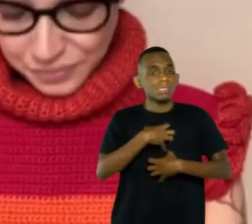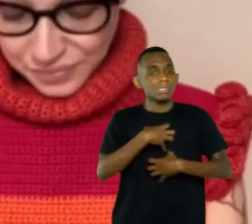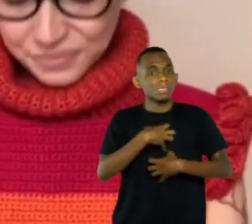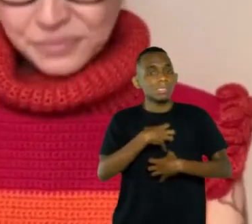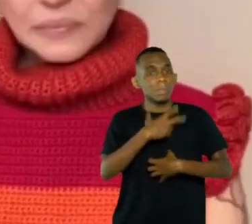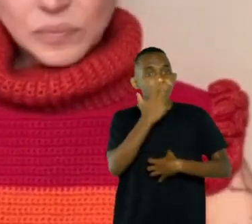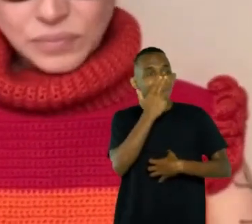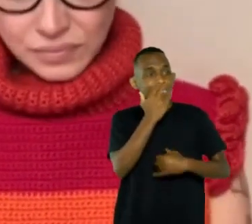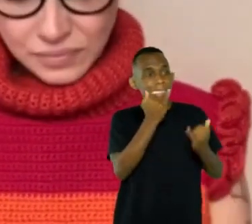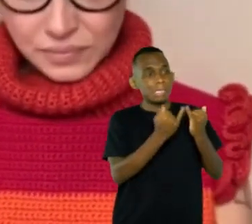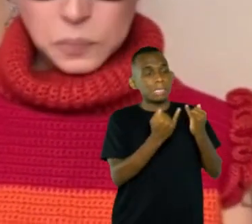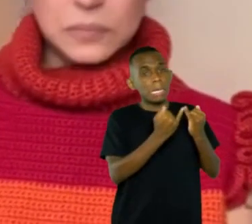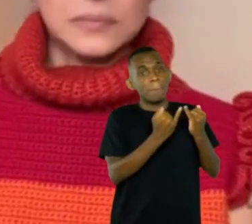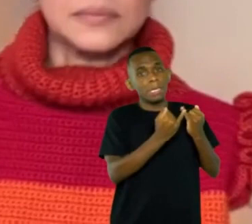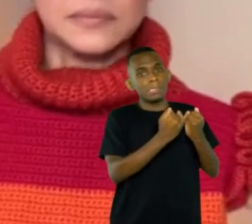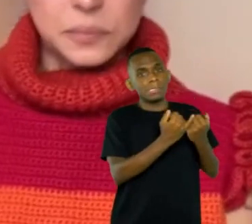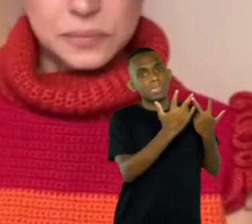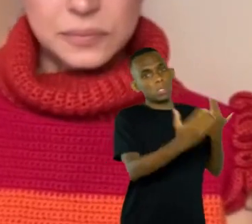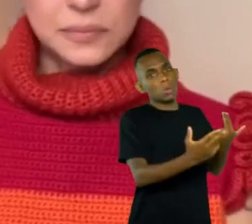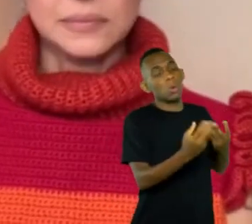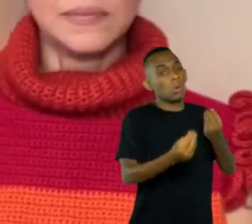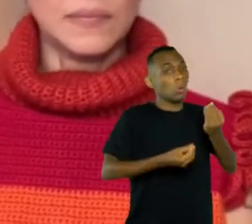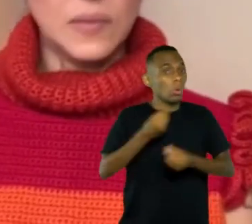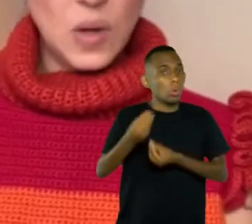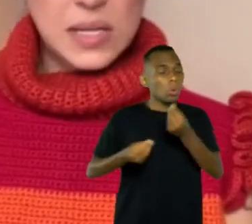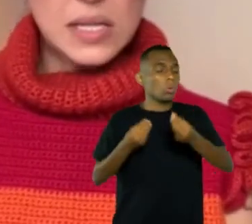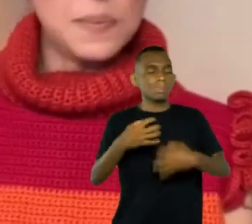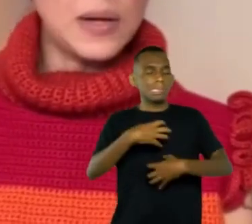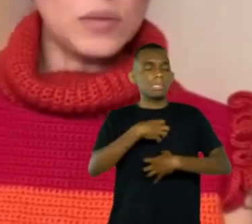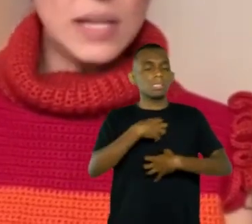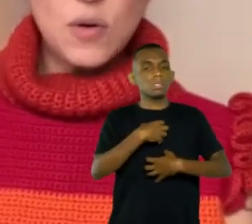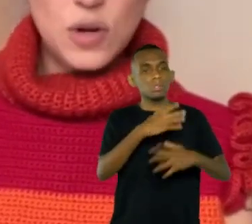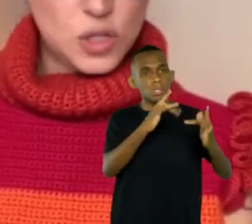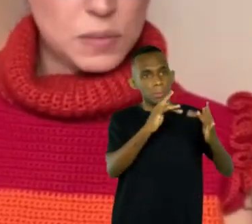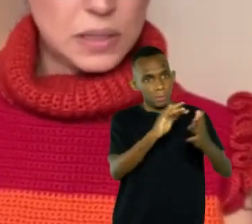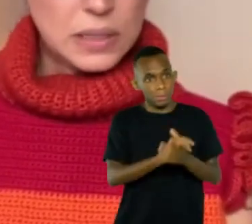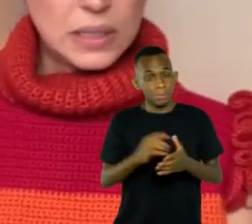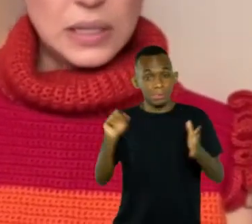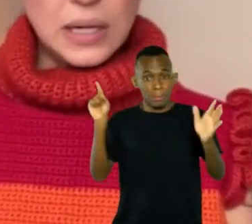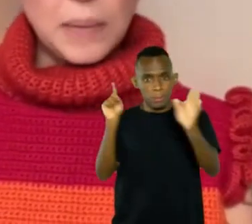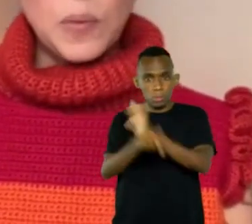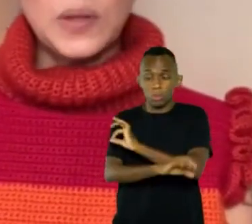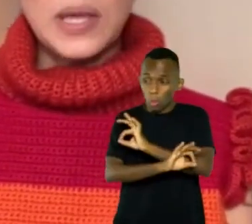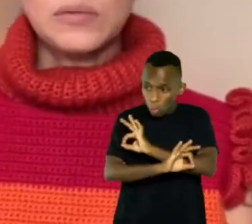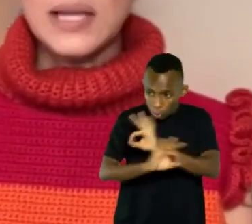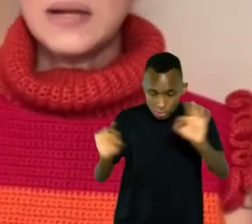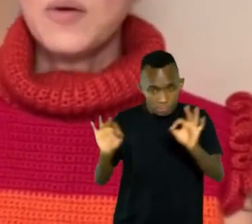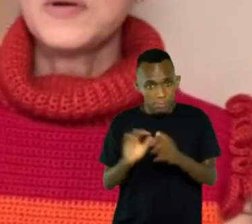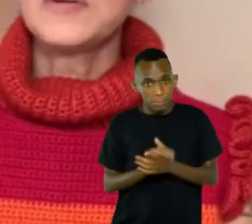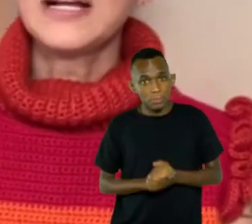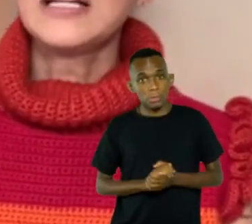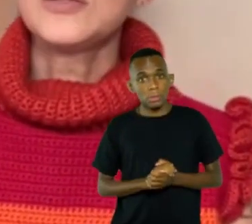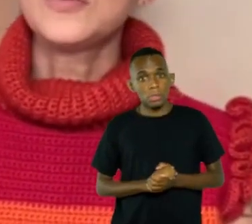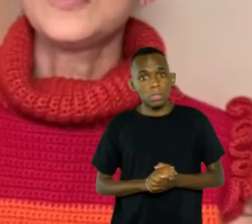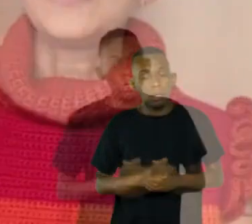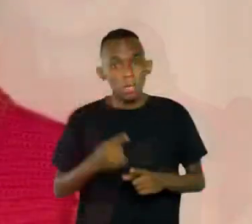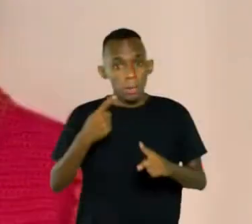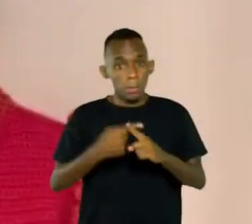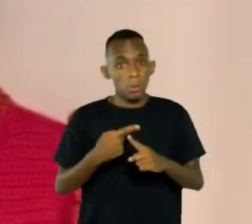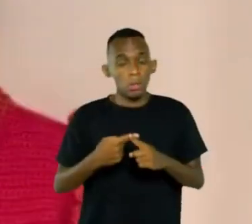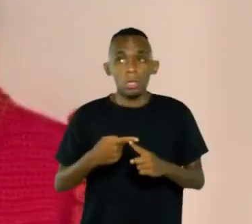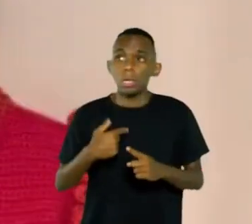ouvindo muito sobre a sua linda história de amor com o Cris? Nossa, essa pergunta é ótima, porque eu tenho ao meu